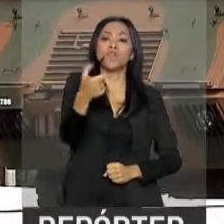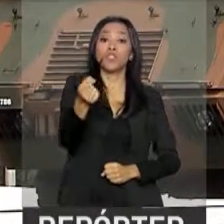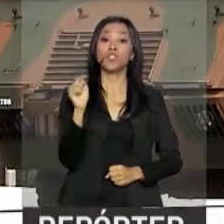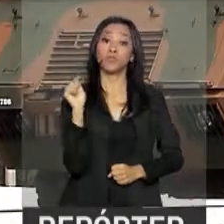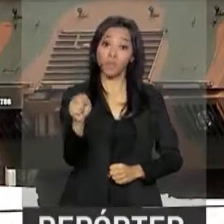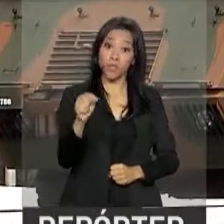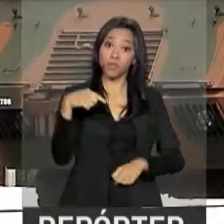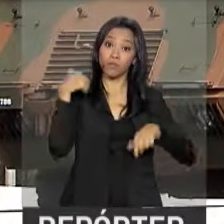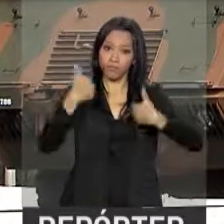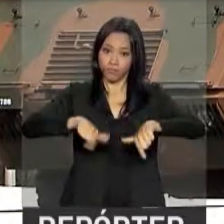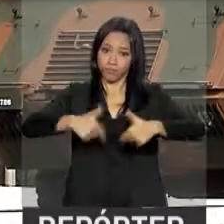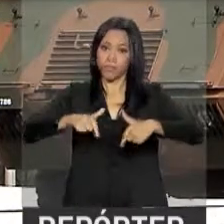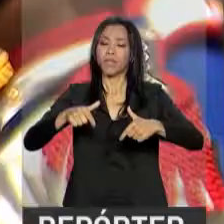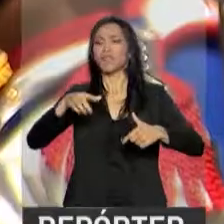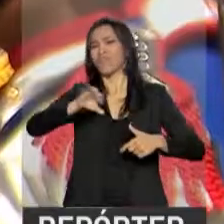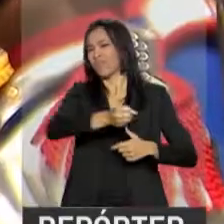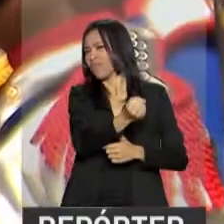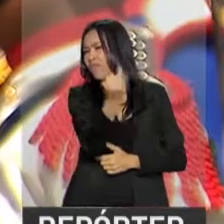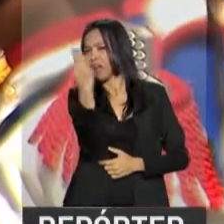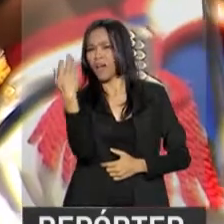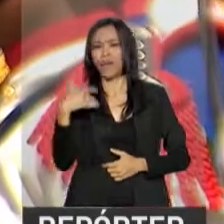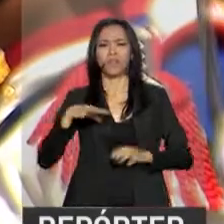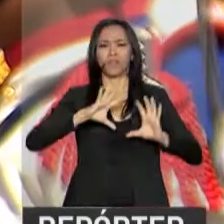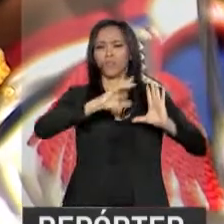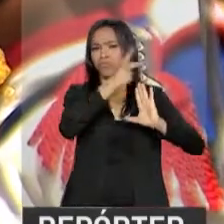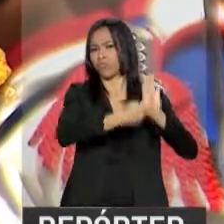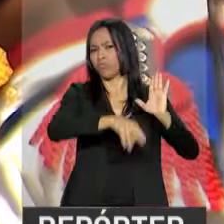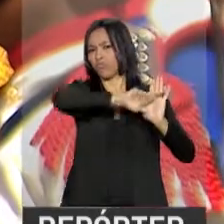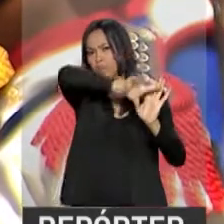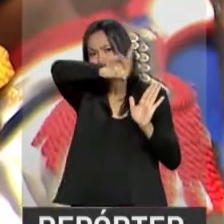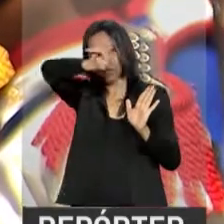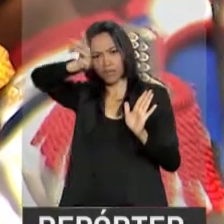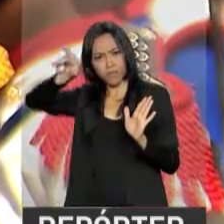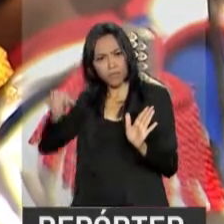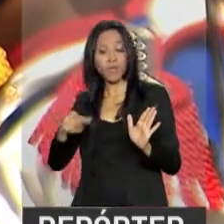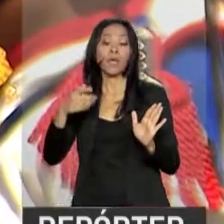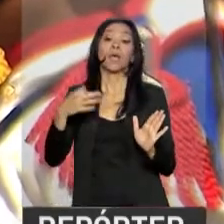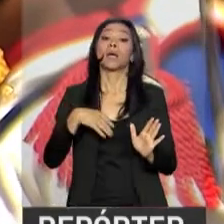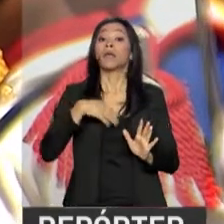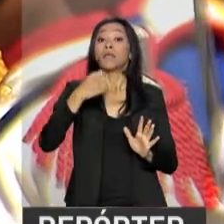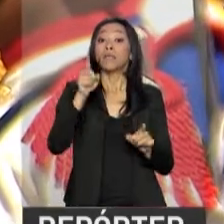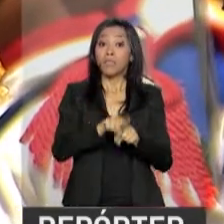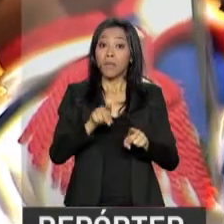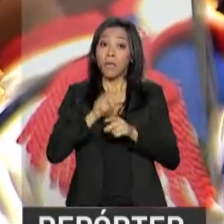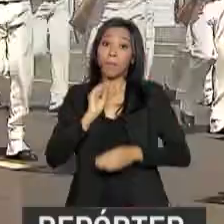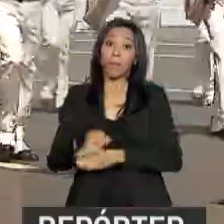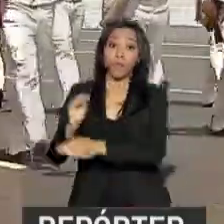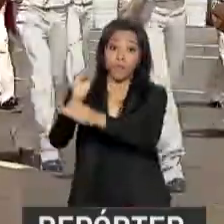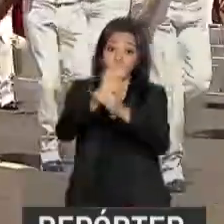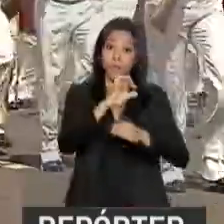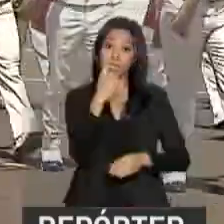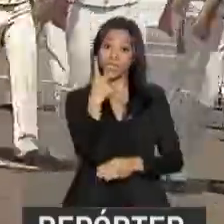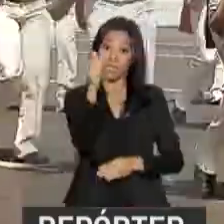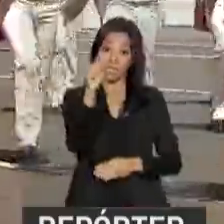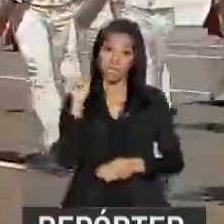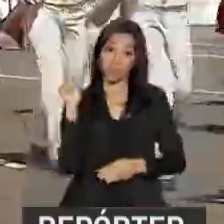320 operações anuais entre elas a proteção de 17 mil quilômetros de fronteira